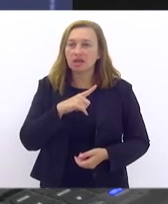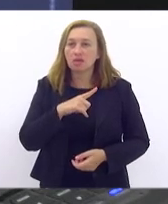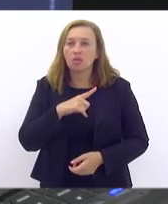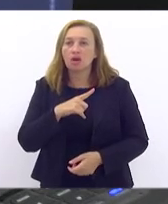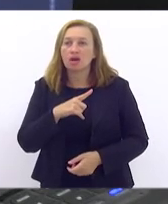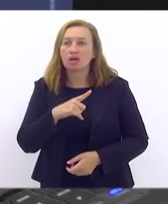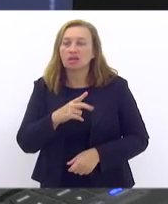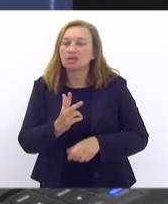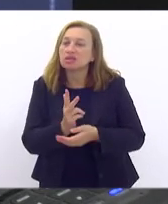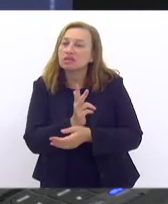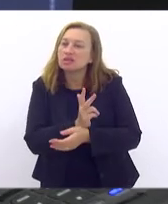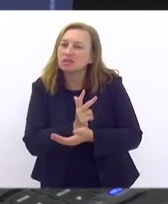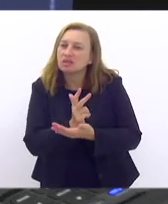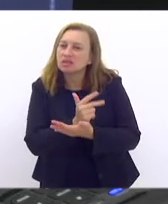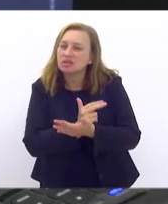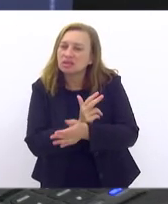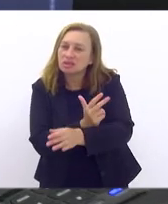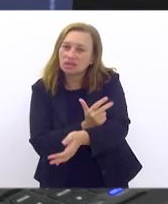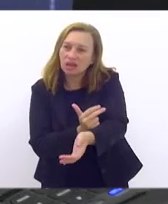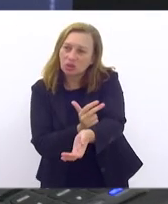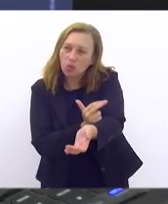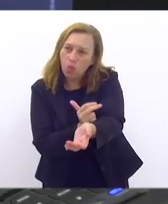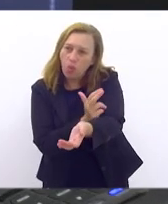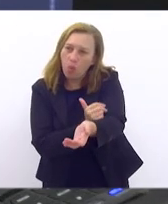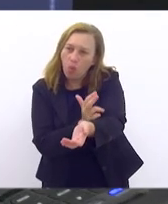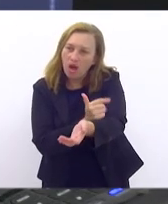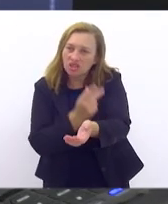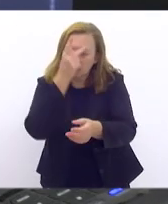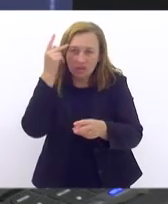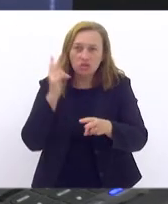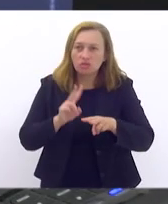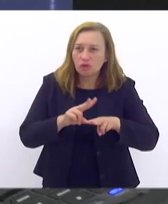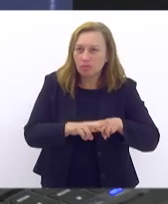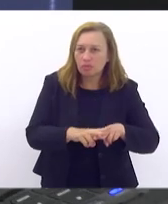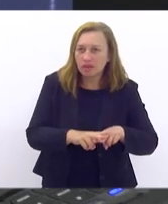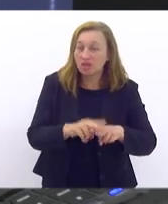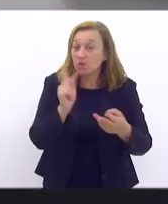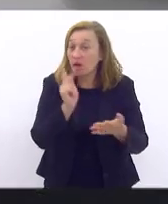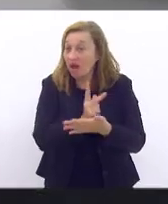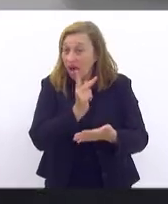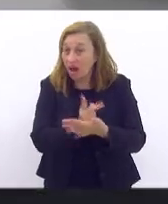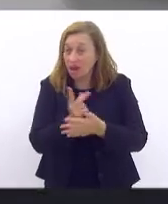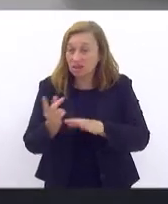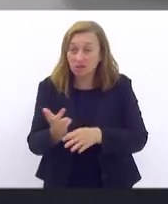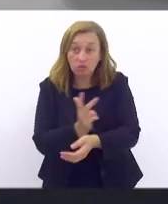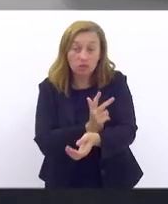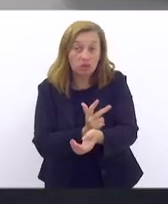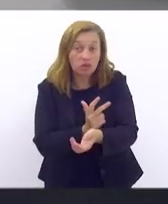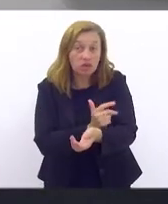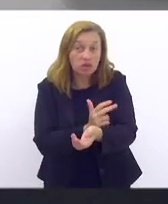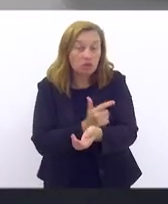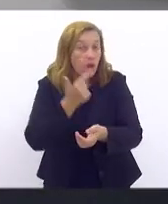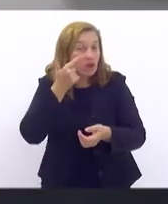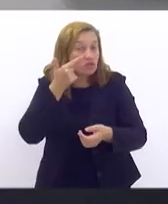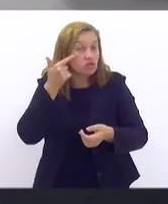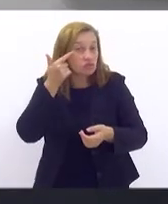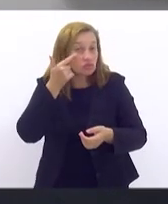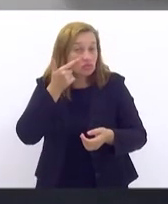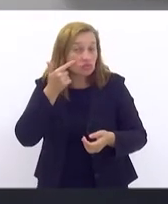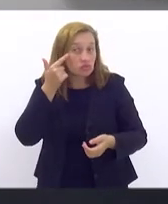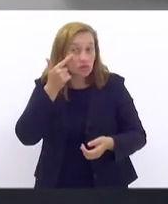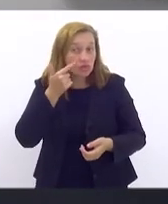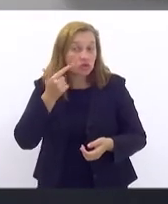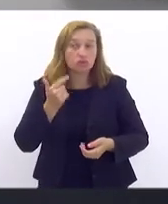tatuagem, o suspeito que foi preso equivocadamente, ele tem uma tatuagem no rosto, ele